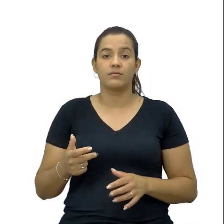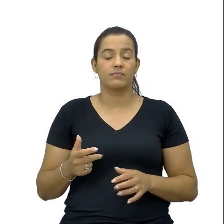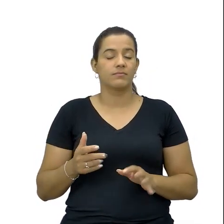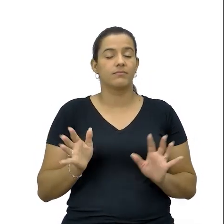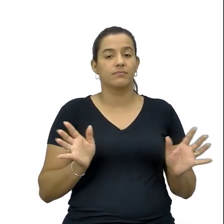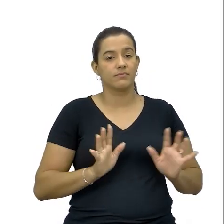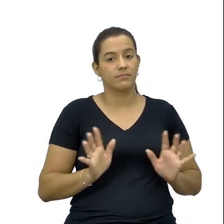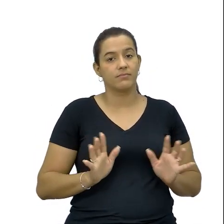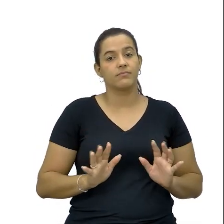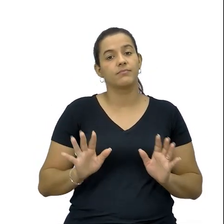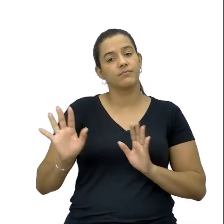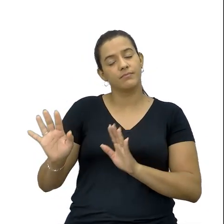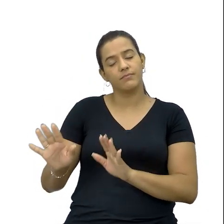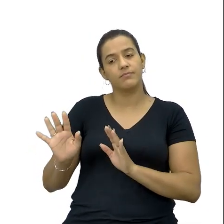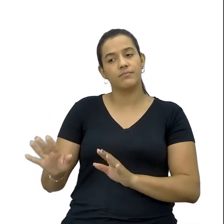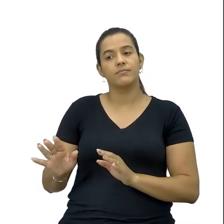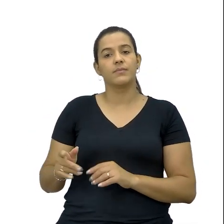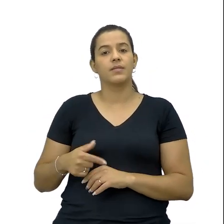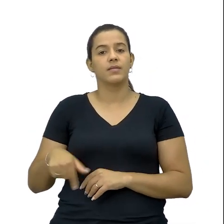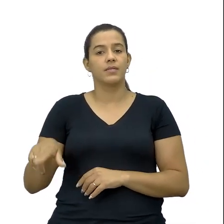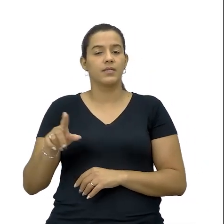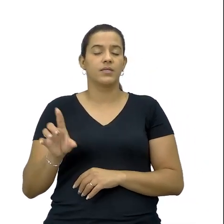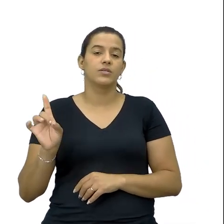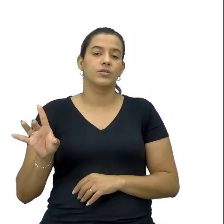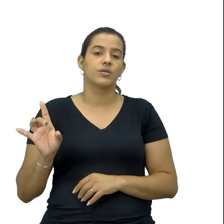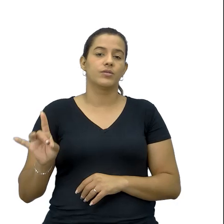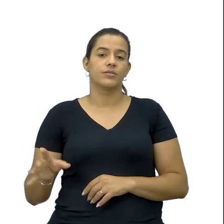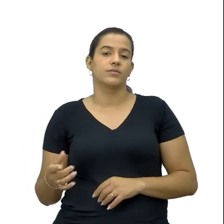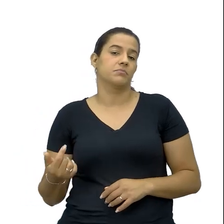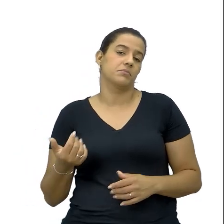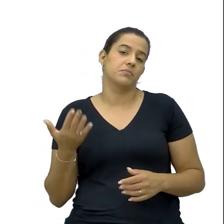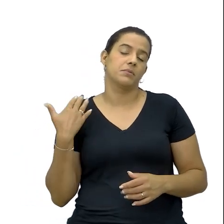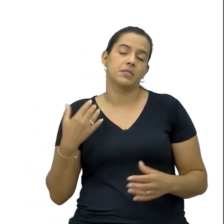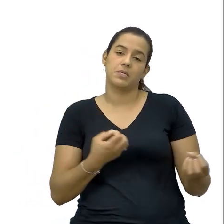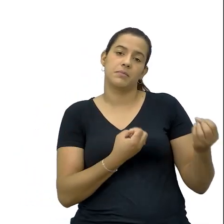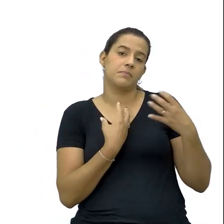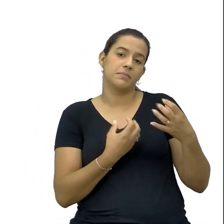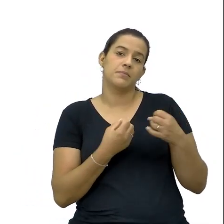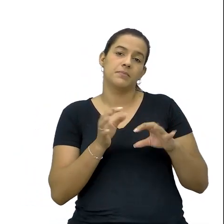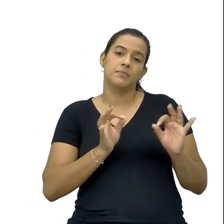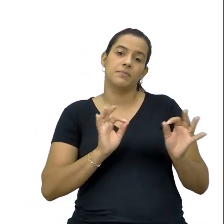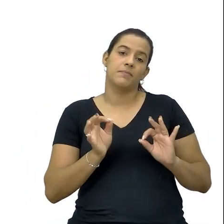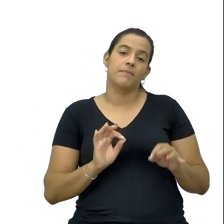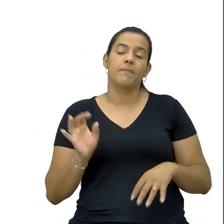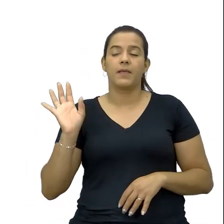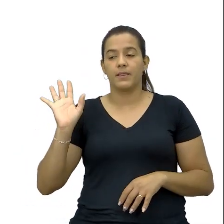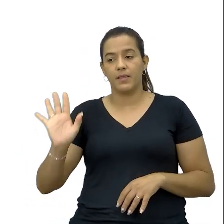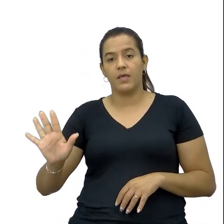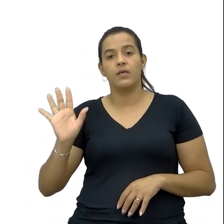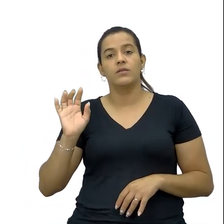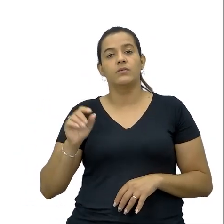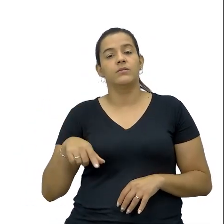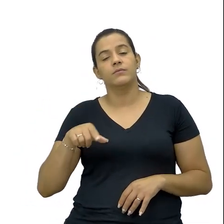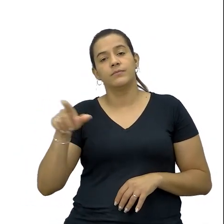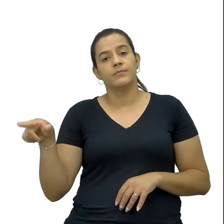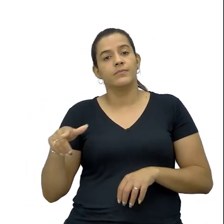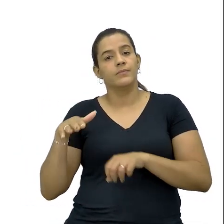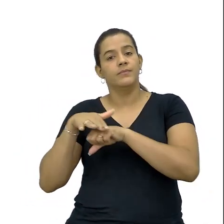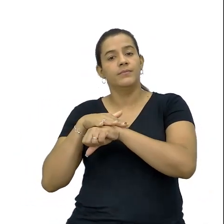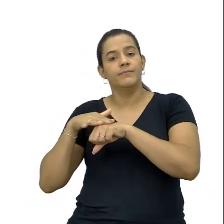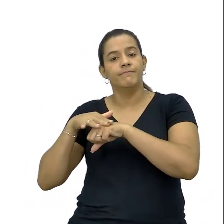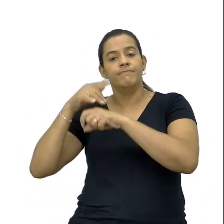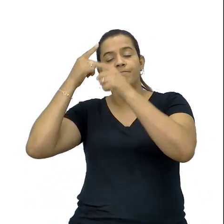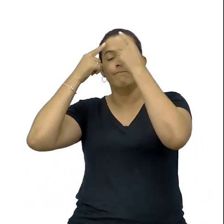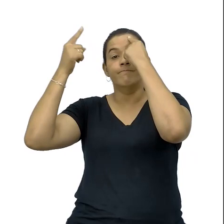os momentos, né, que o passo a passo para o aluno fazer a atividade, mas deixem que eles conversem, que eles façam